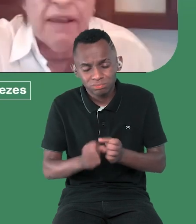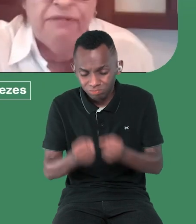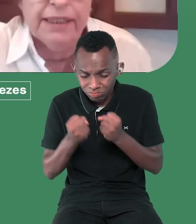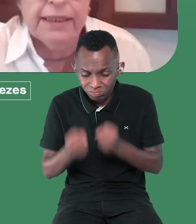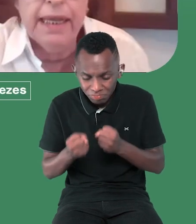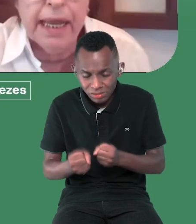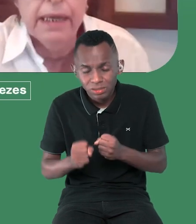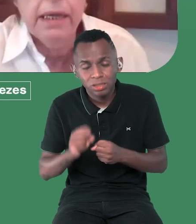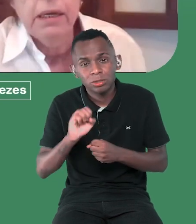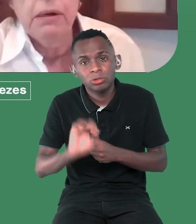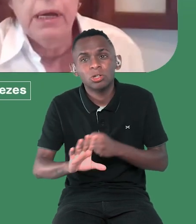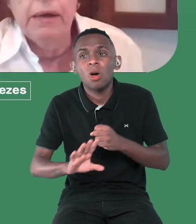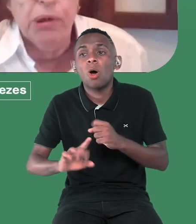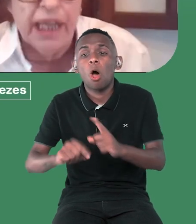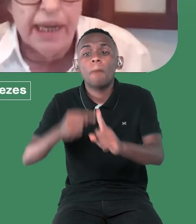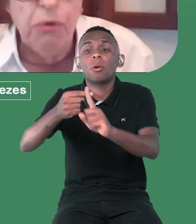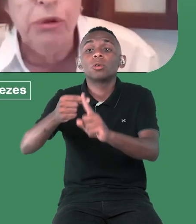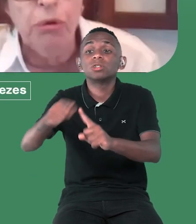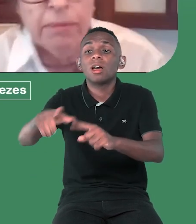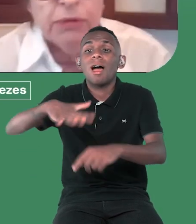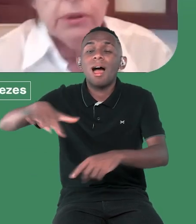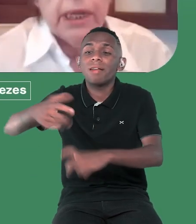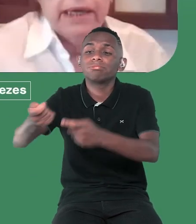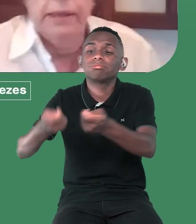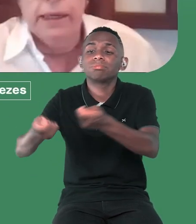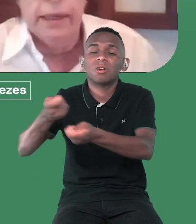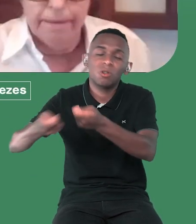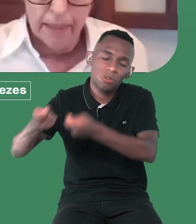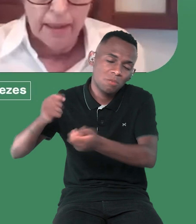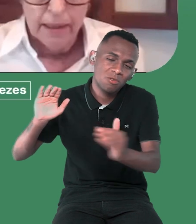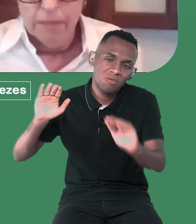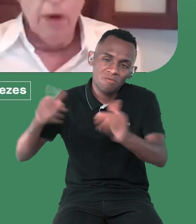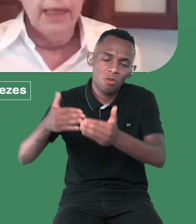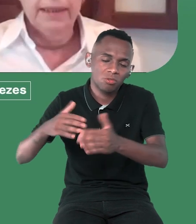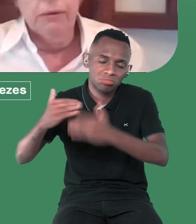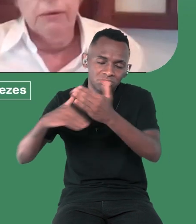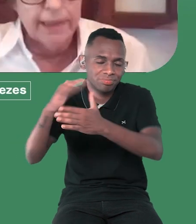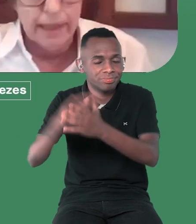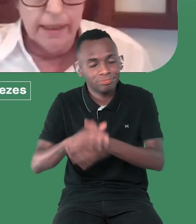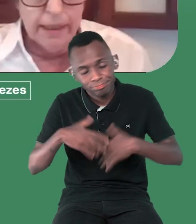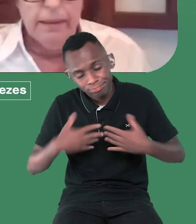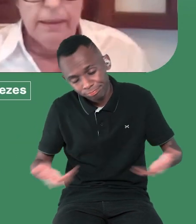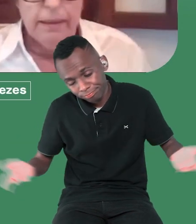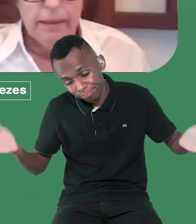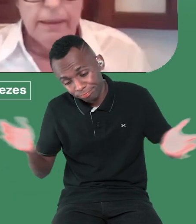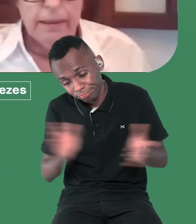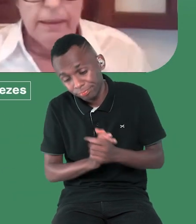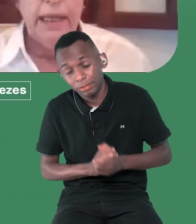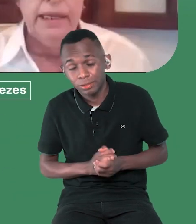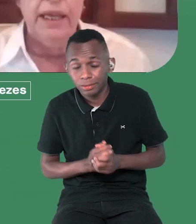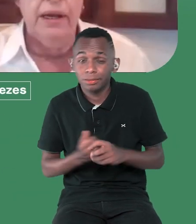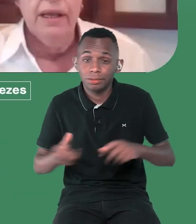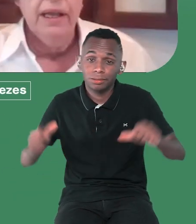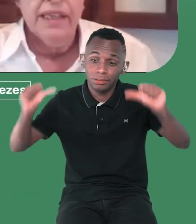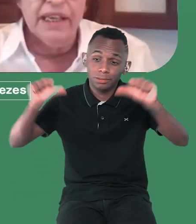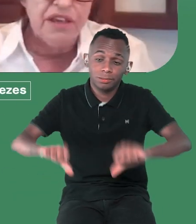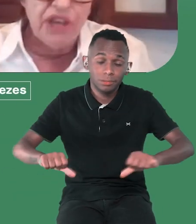só beneficia o poder econômico, né? Bom, essa coisa trágica,